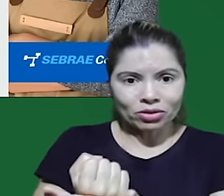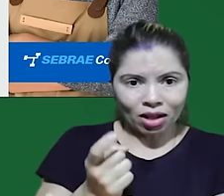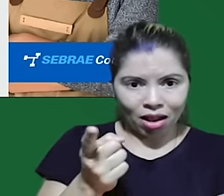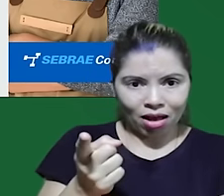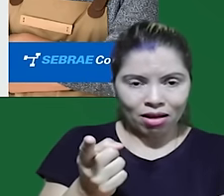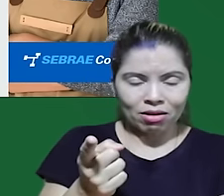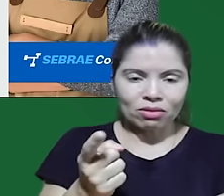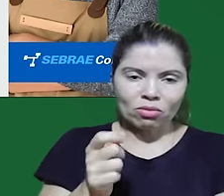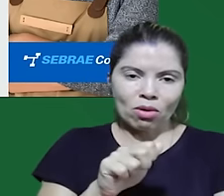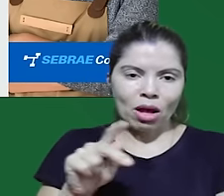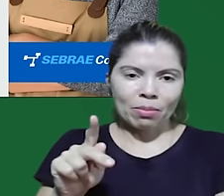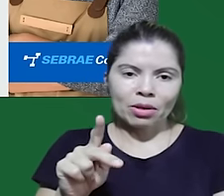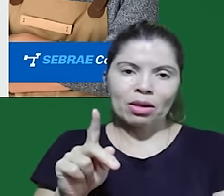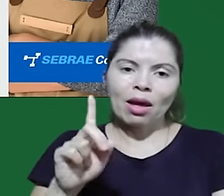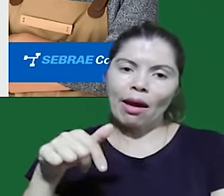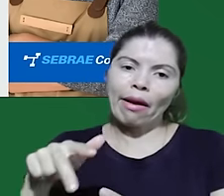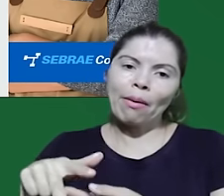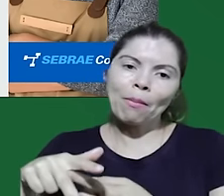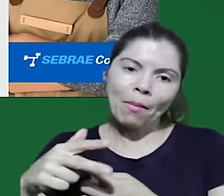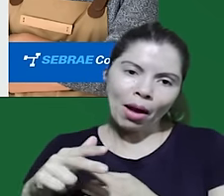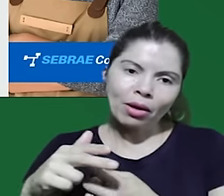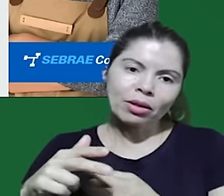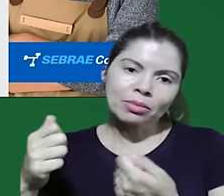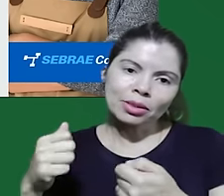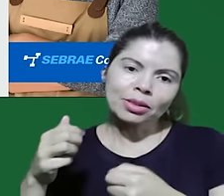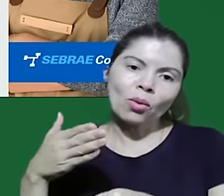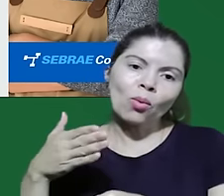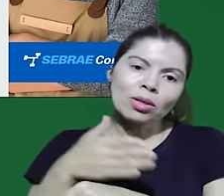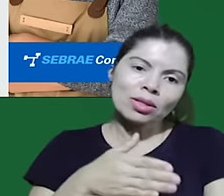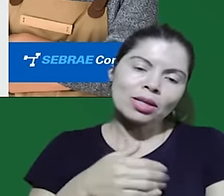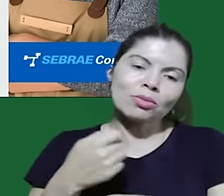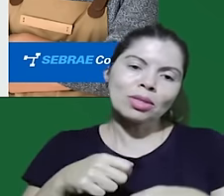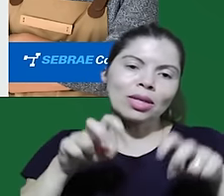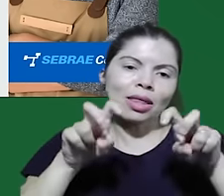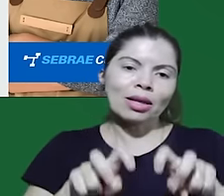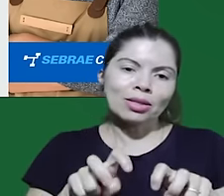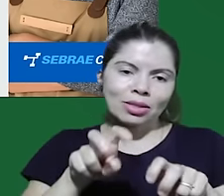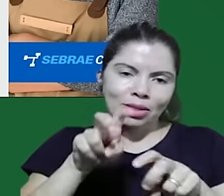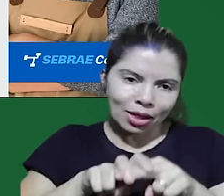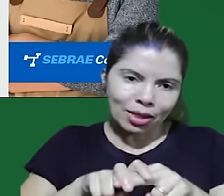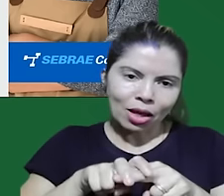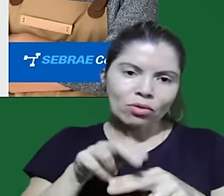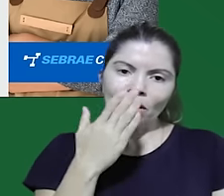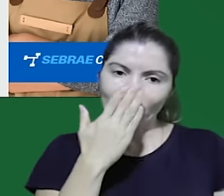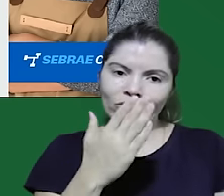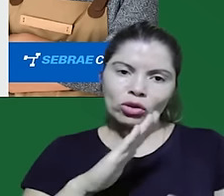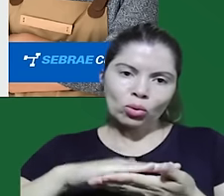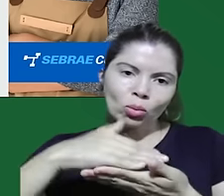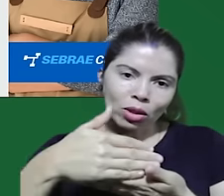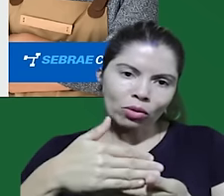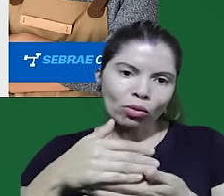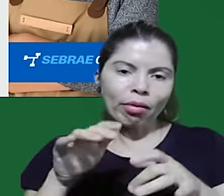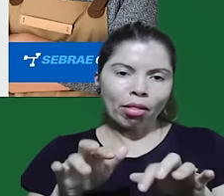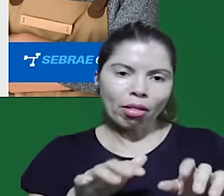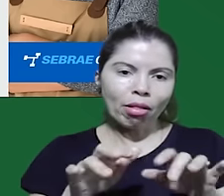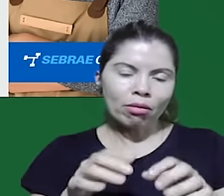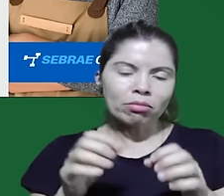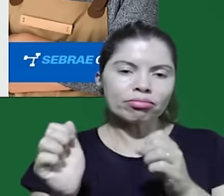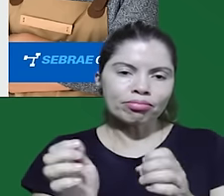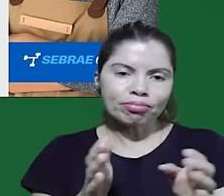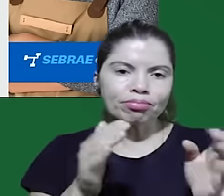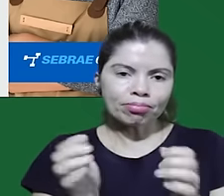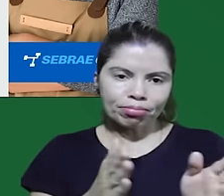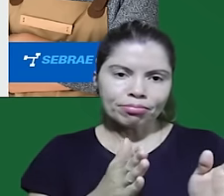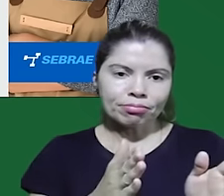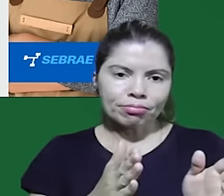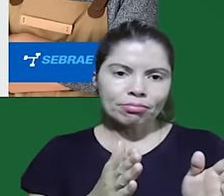máquina e aí para poder ter o acesso você tem que estar sentado na frente do computador e dá andamento no uso para